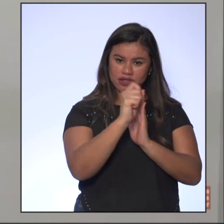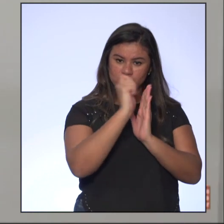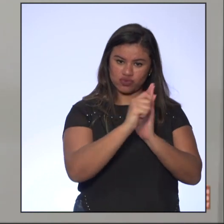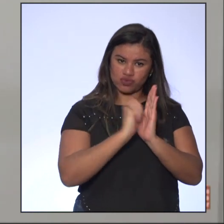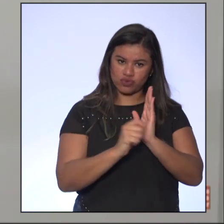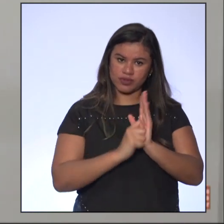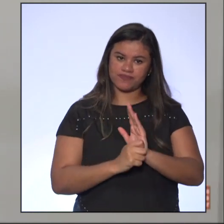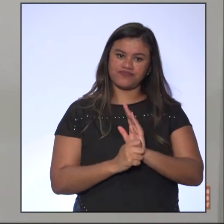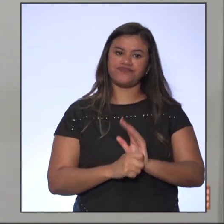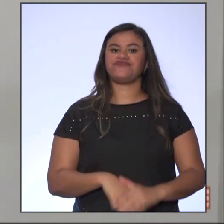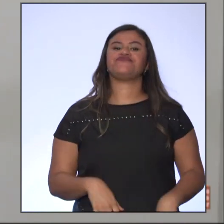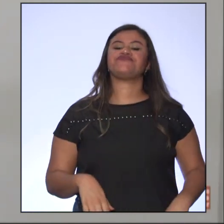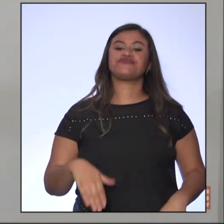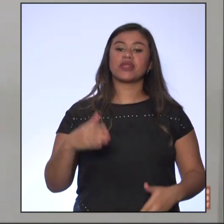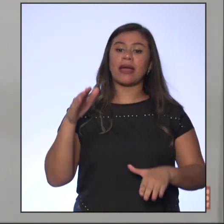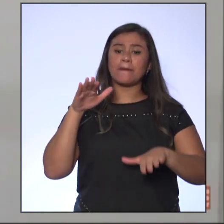média